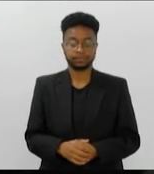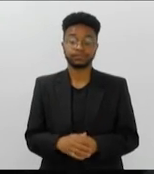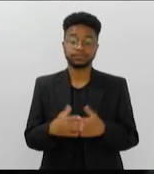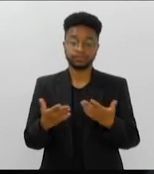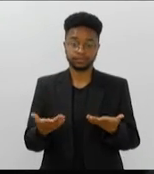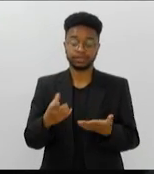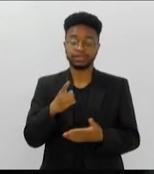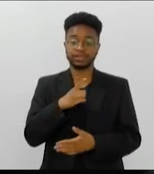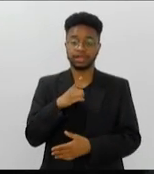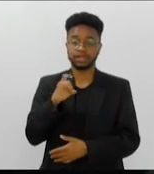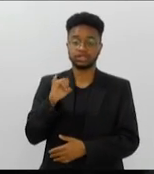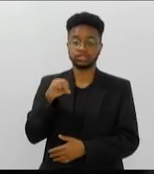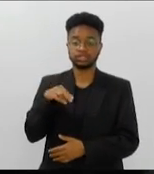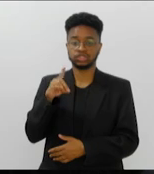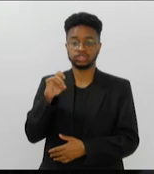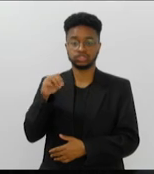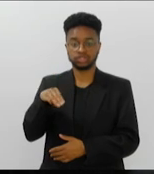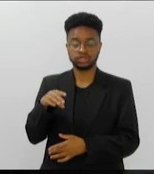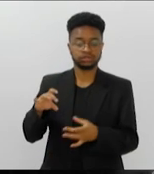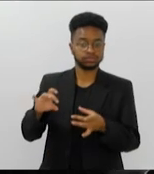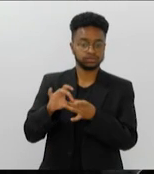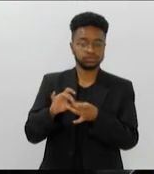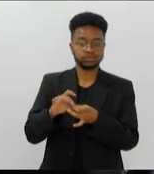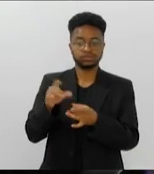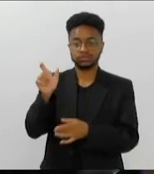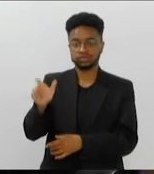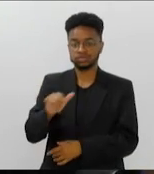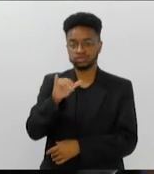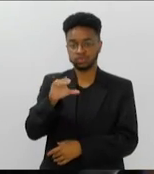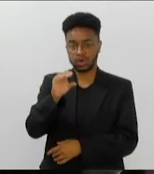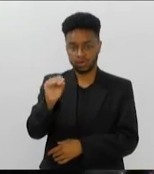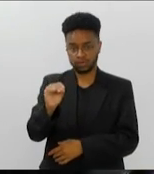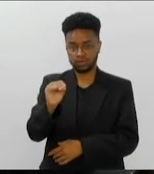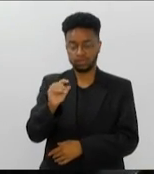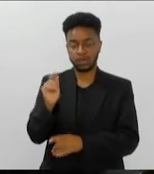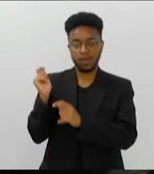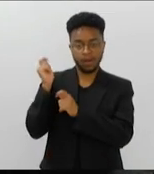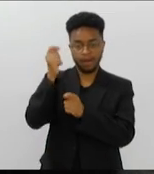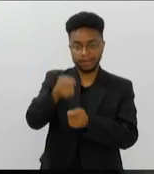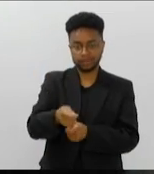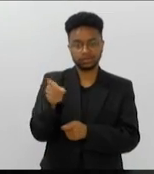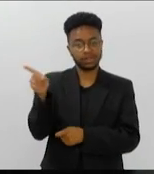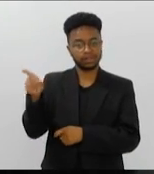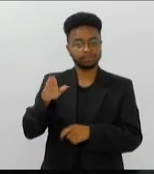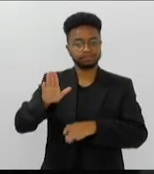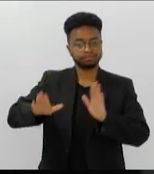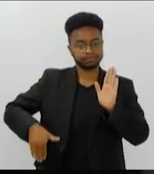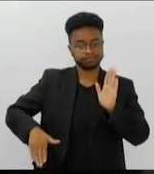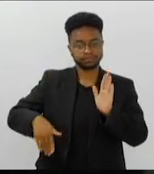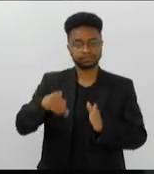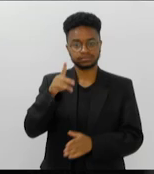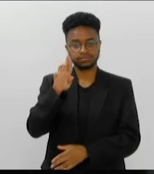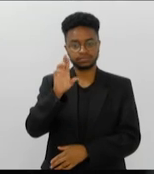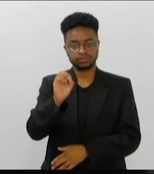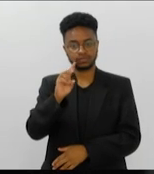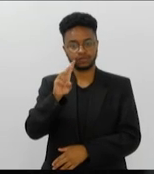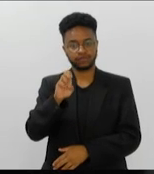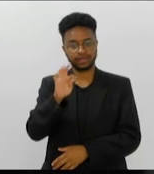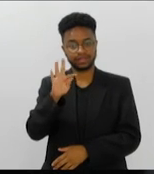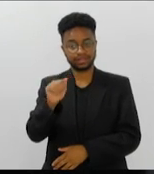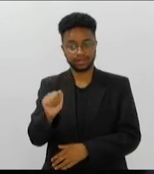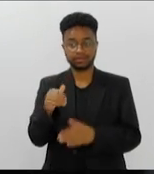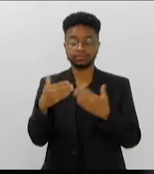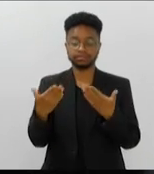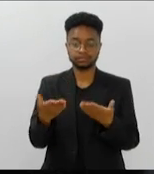o Dindim do seu João, nosso querido pescador lá da Praia do Provetá. Então, que a